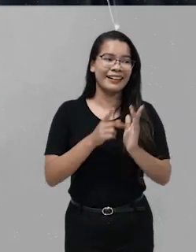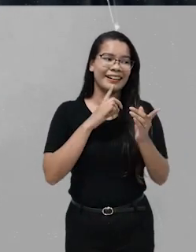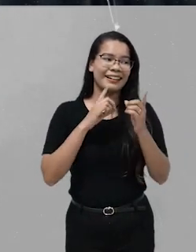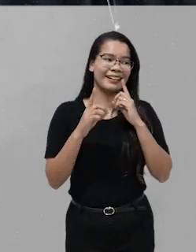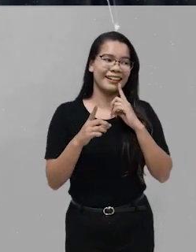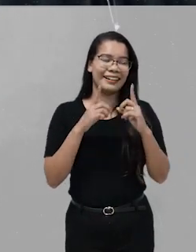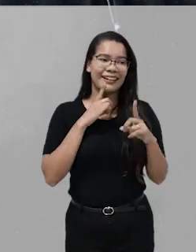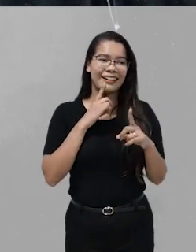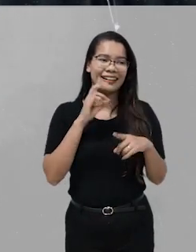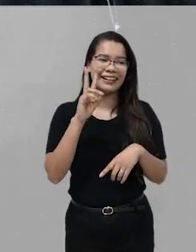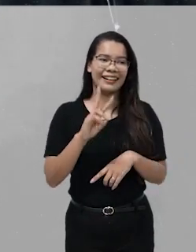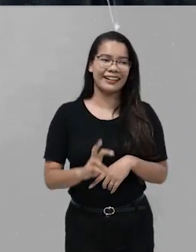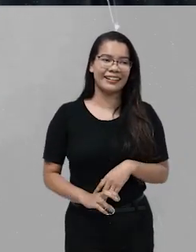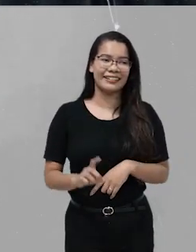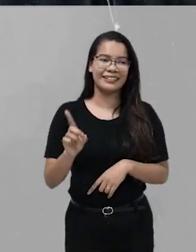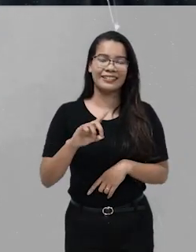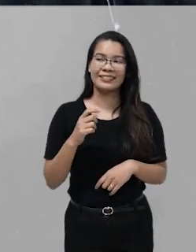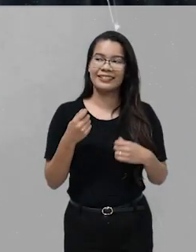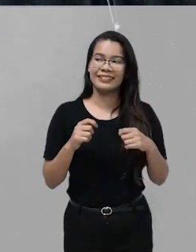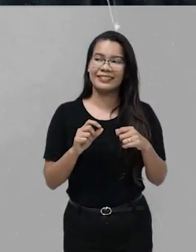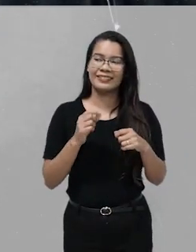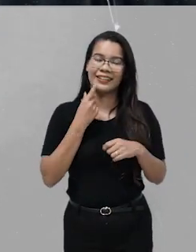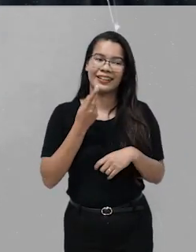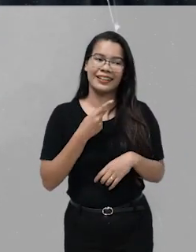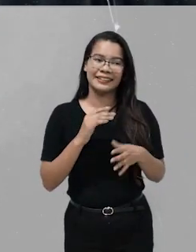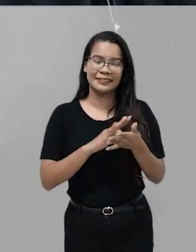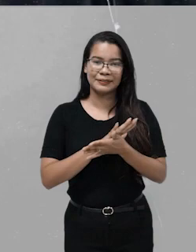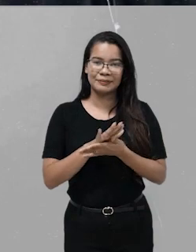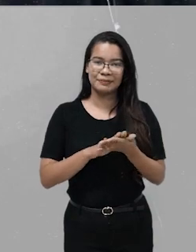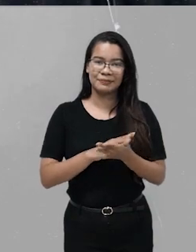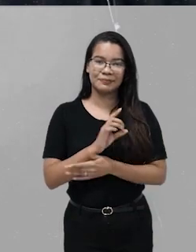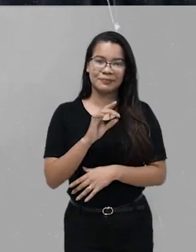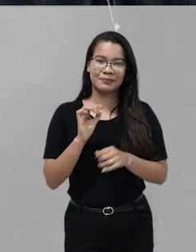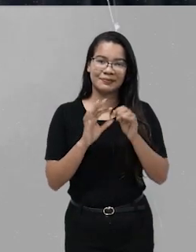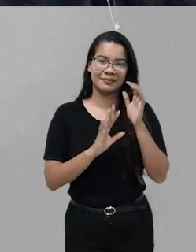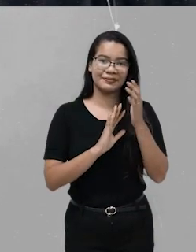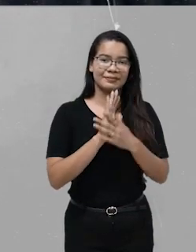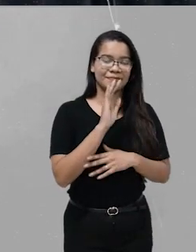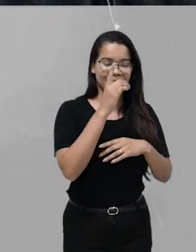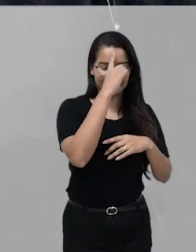nada, cria lá um desenho, coloca e